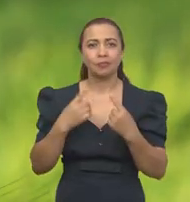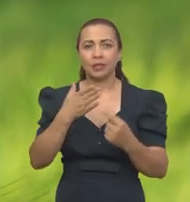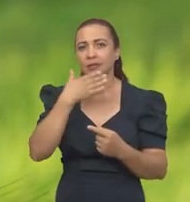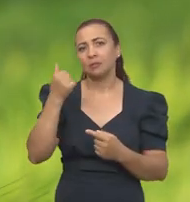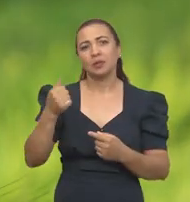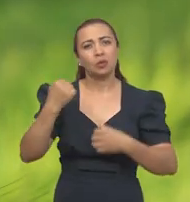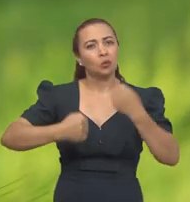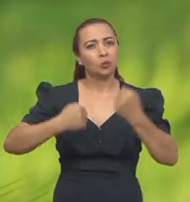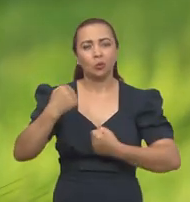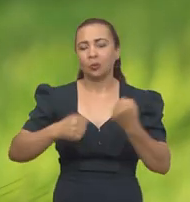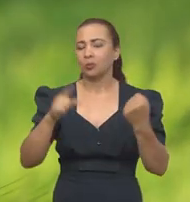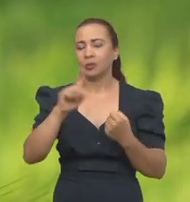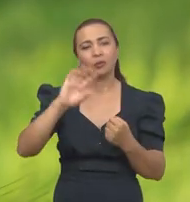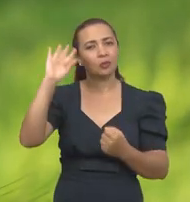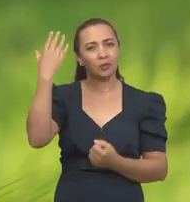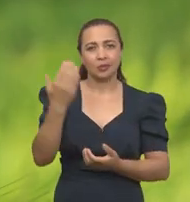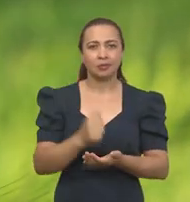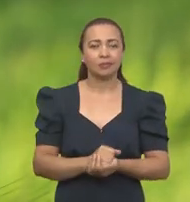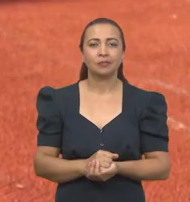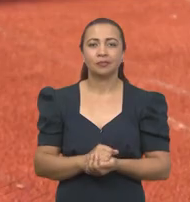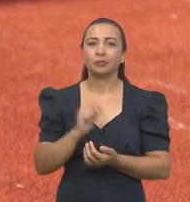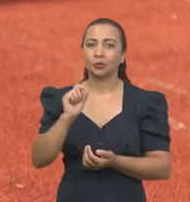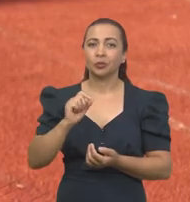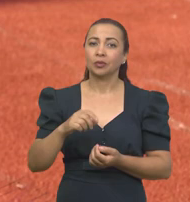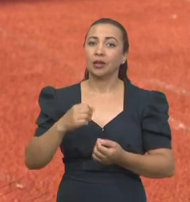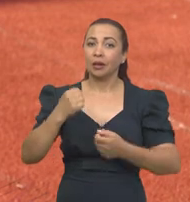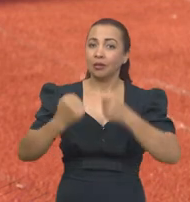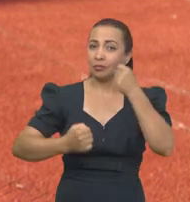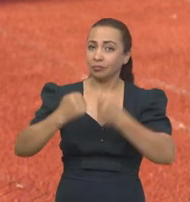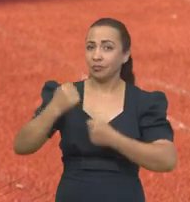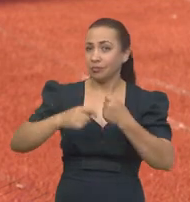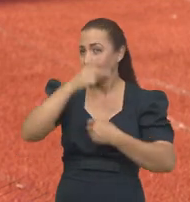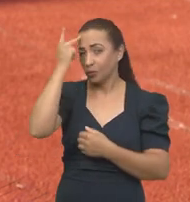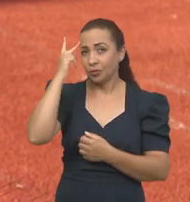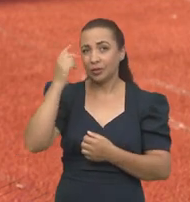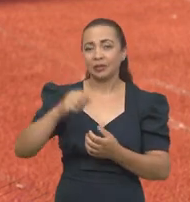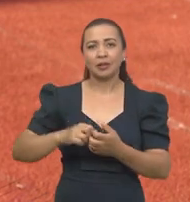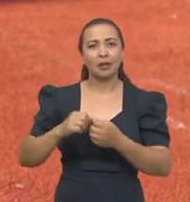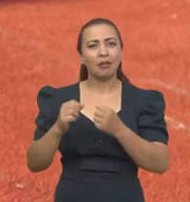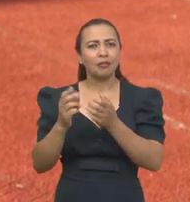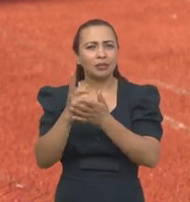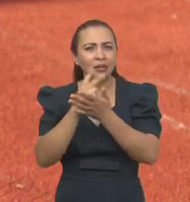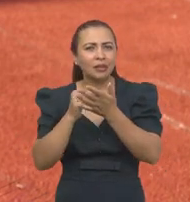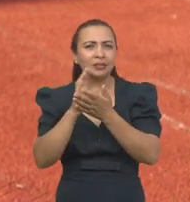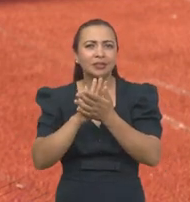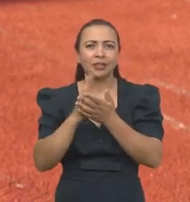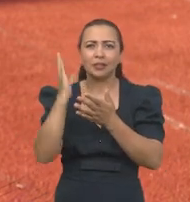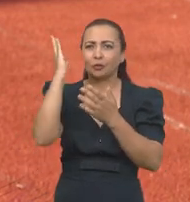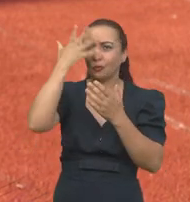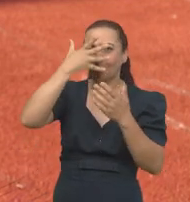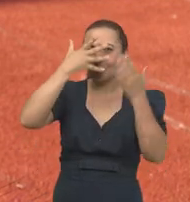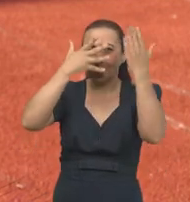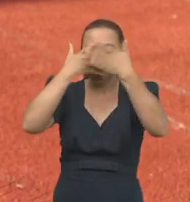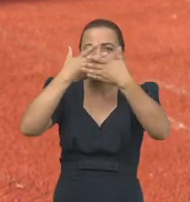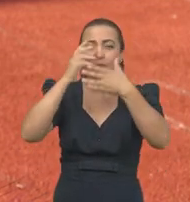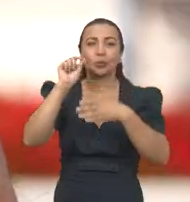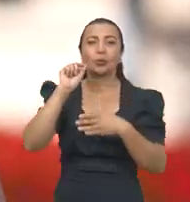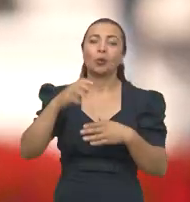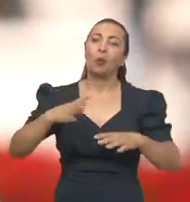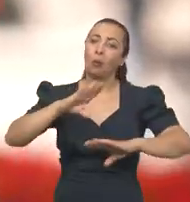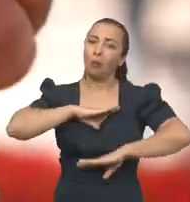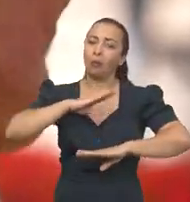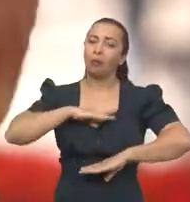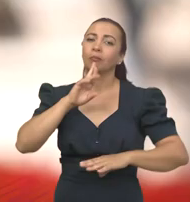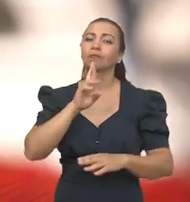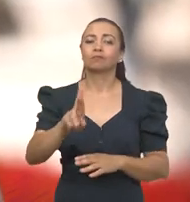mas a melhora da performance não aconteceu ou seja o que os atletas estão fazendo tô mascarando aquele que o corpo tá respondendo né A